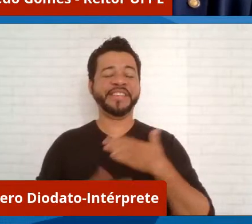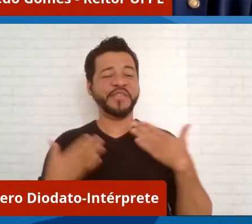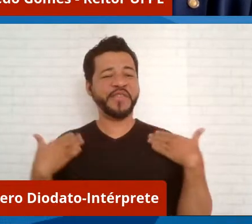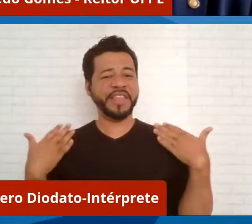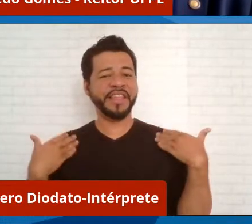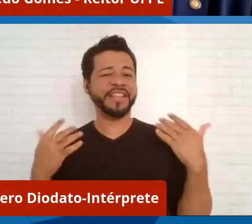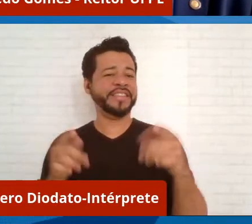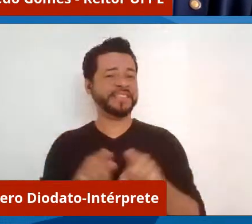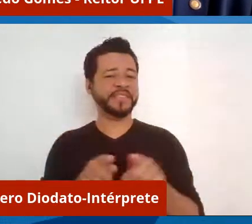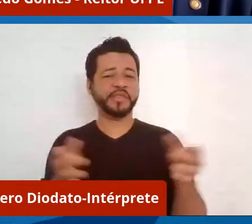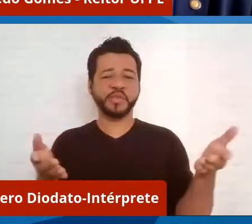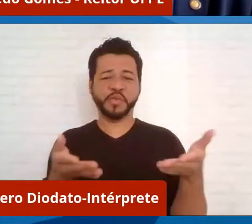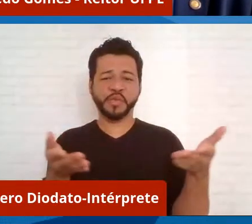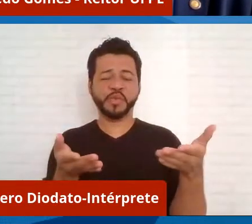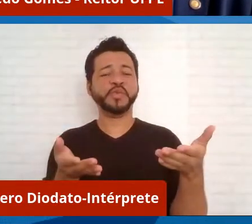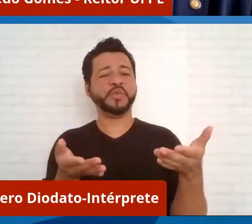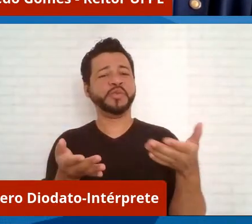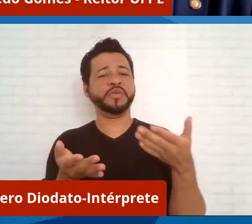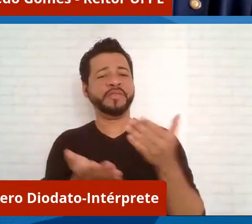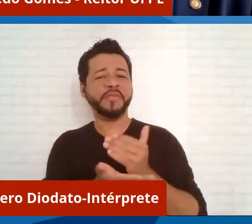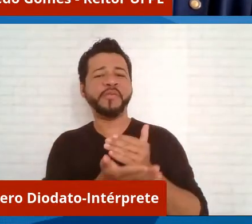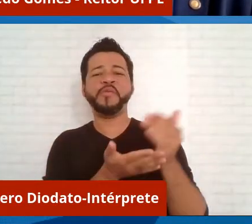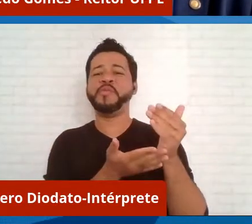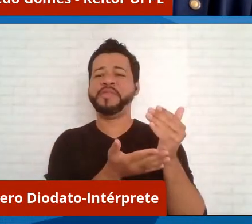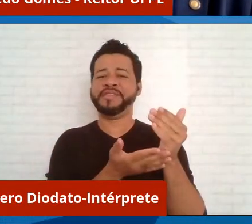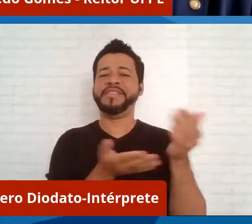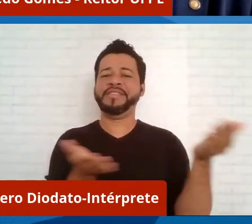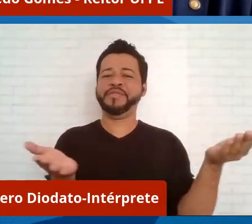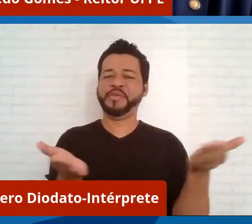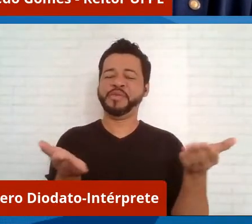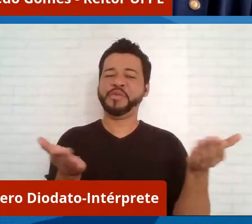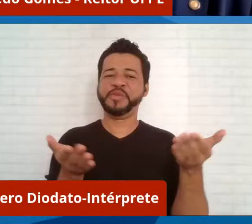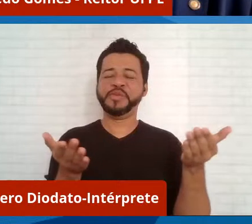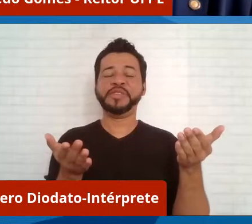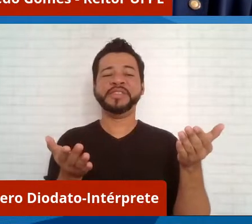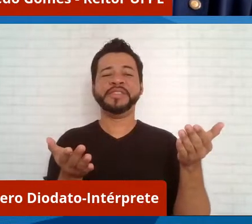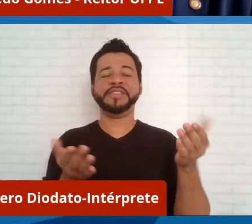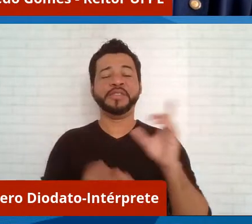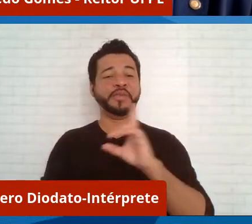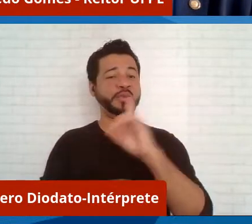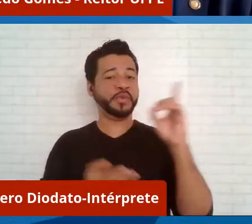começamos amanhã os trabalhos do dia de hoje.